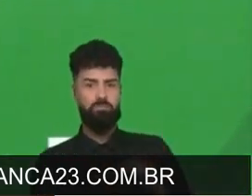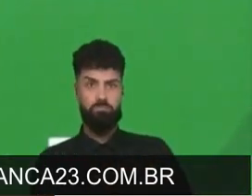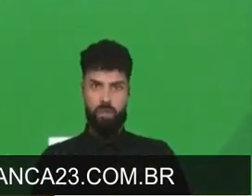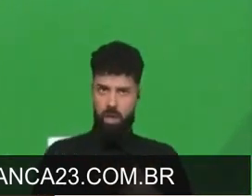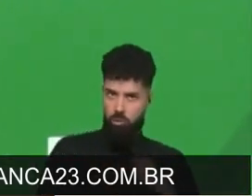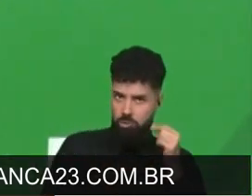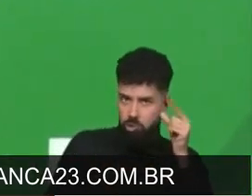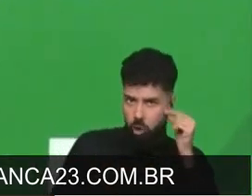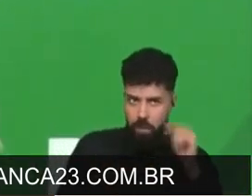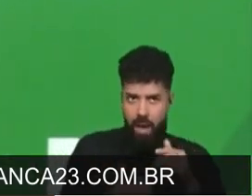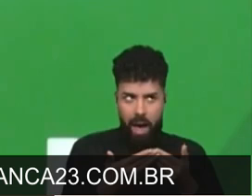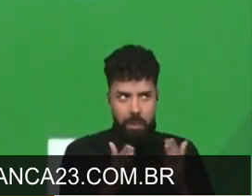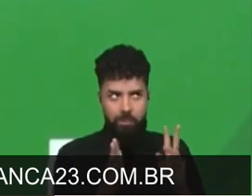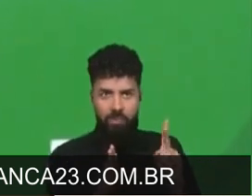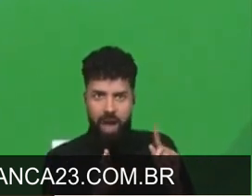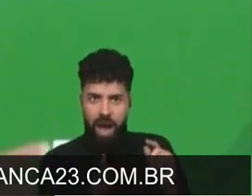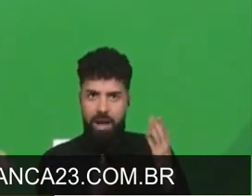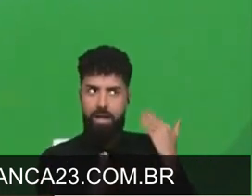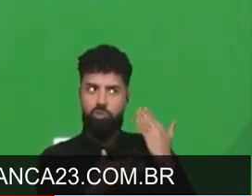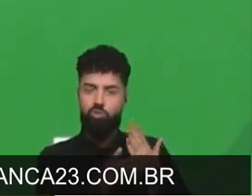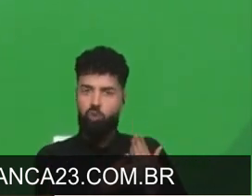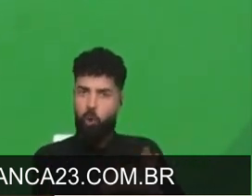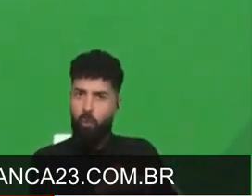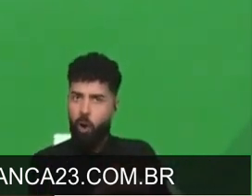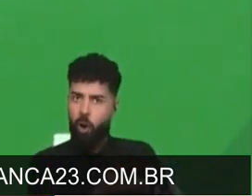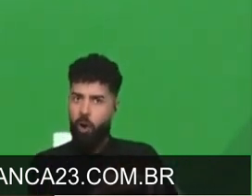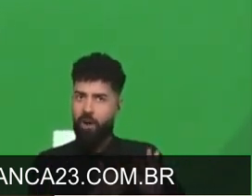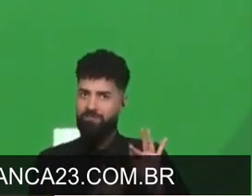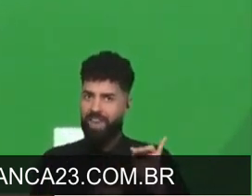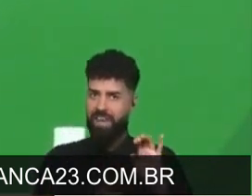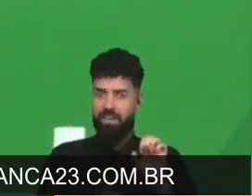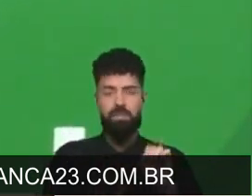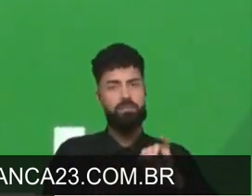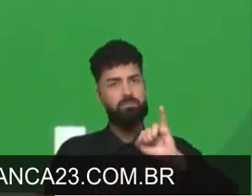né, de remanescentes. É muito importante,